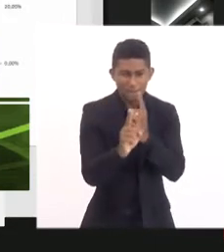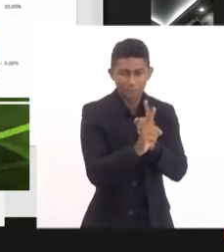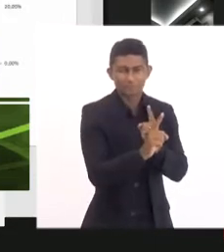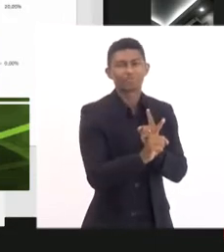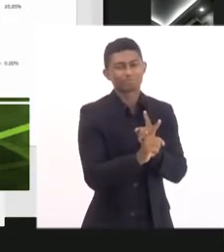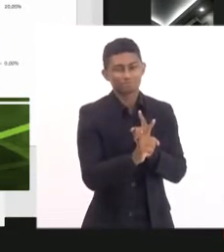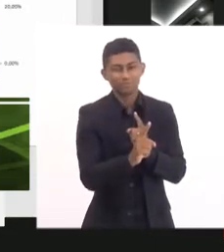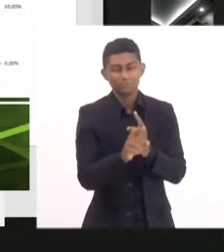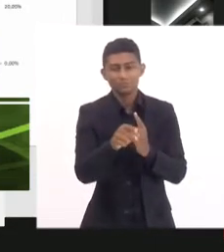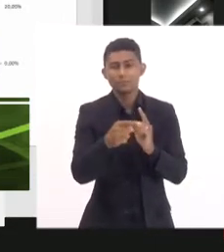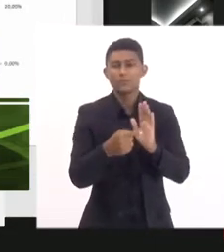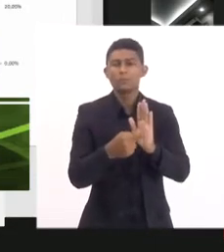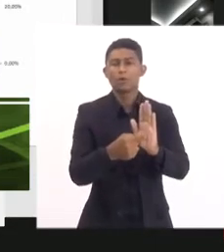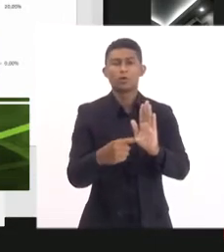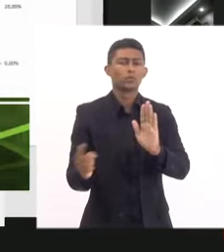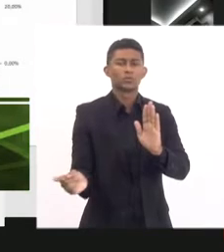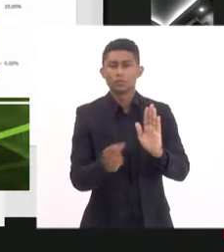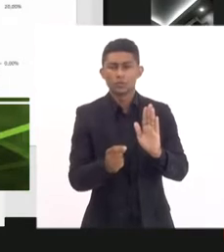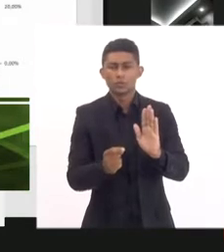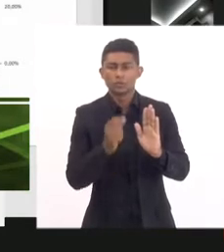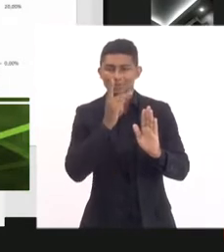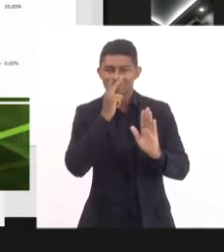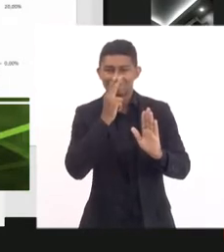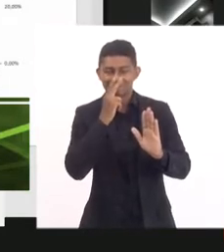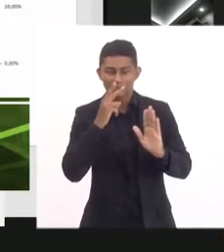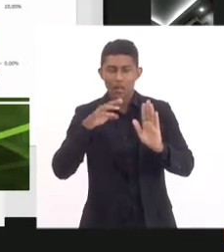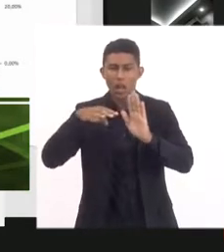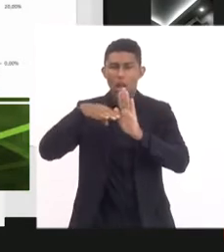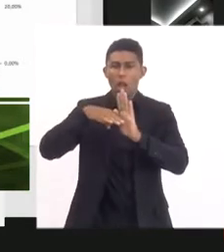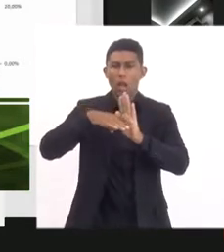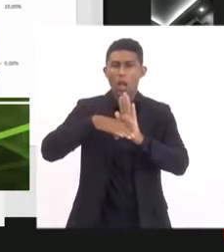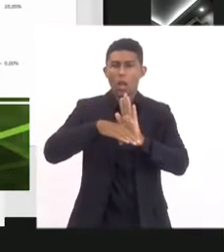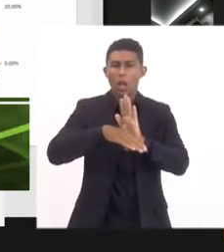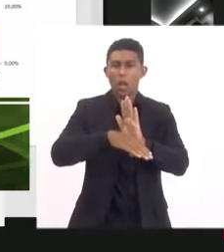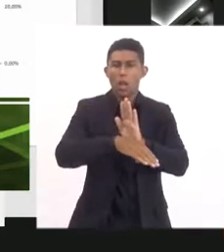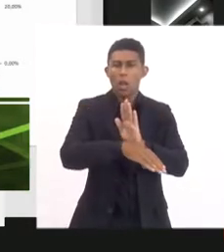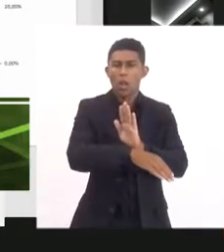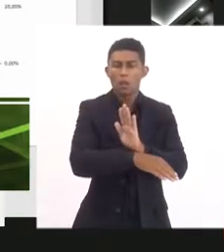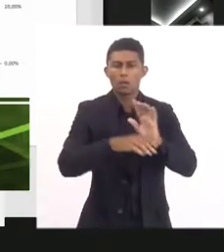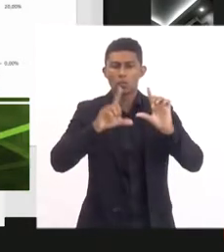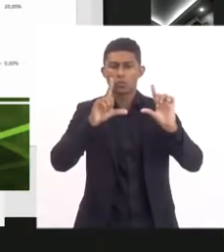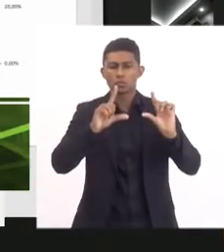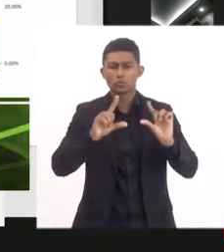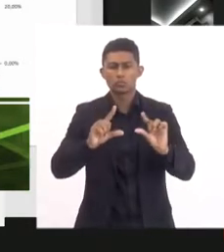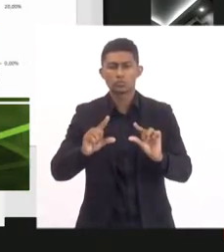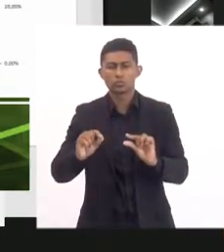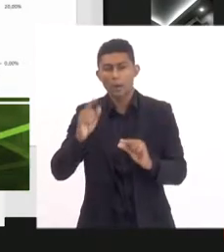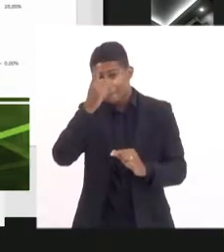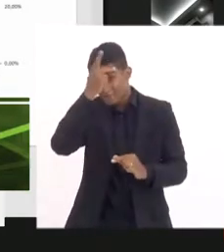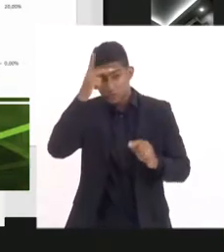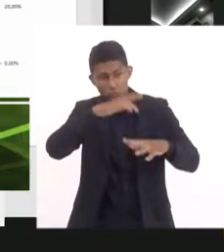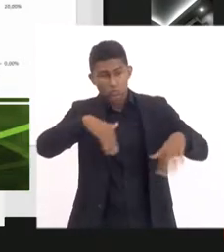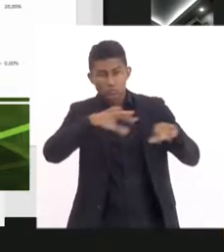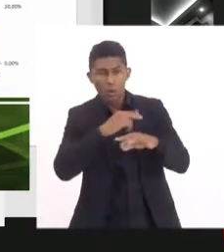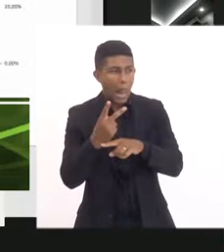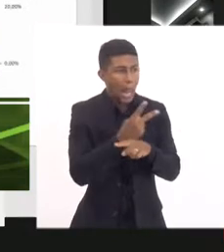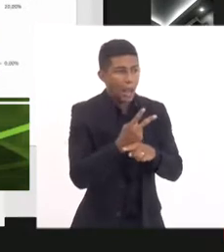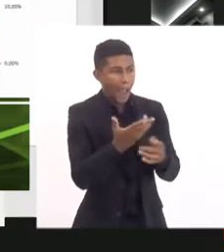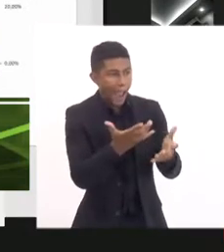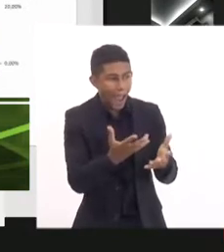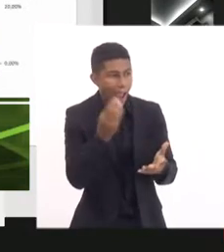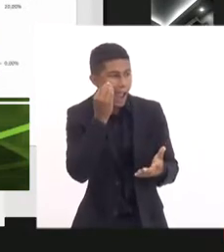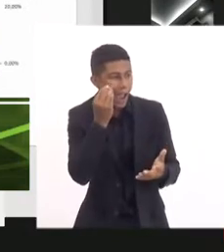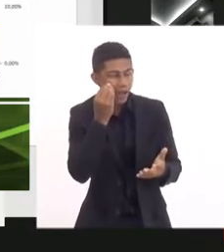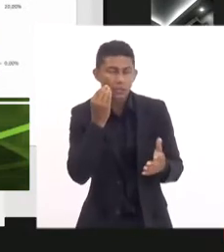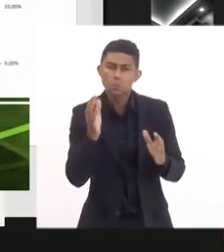como foi essa queda, né, de procura, E como foi rápida